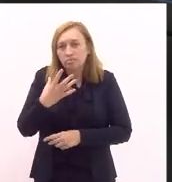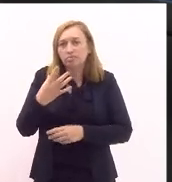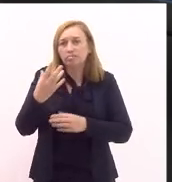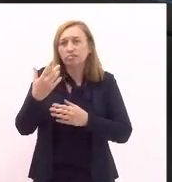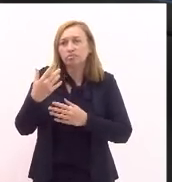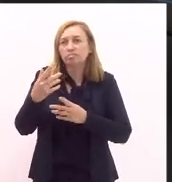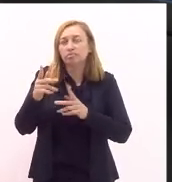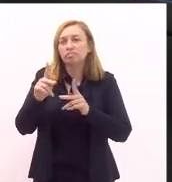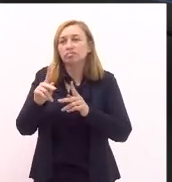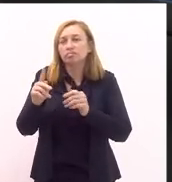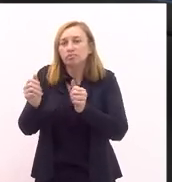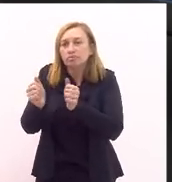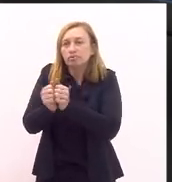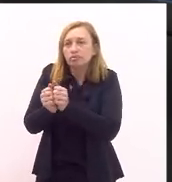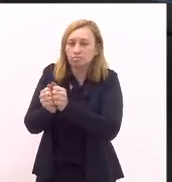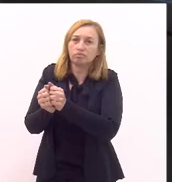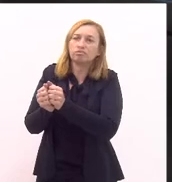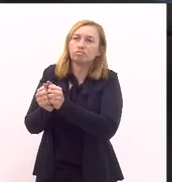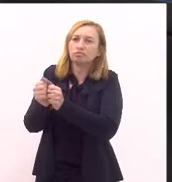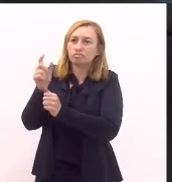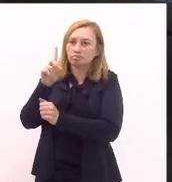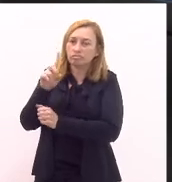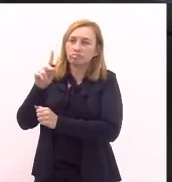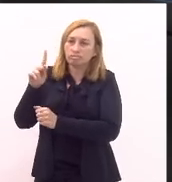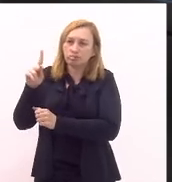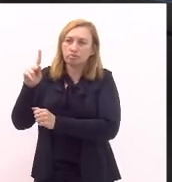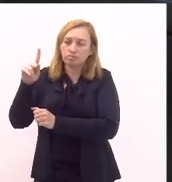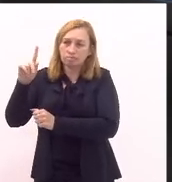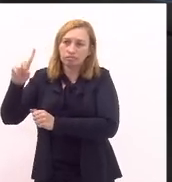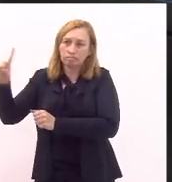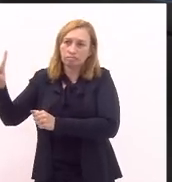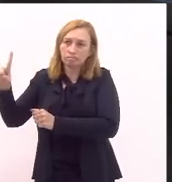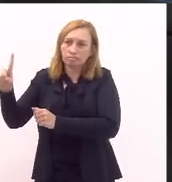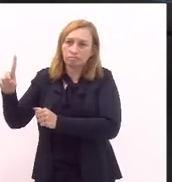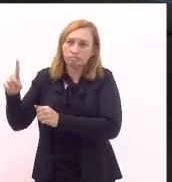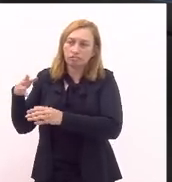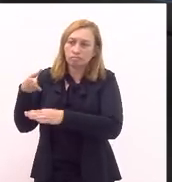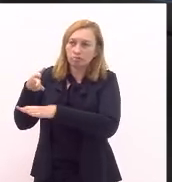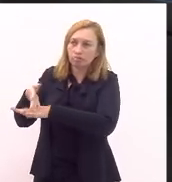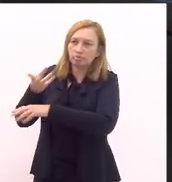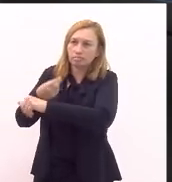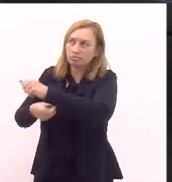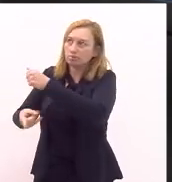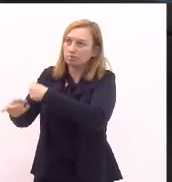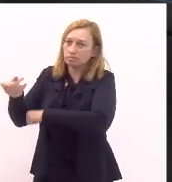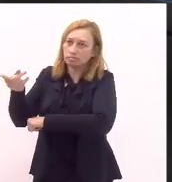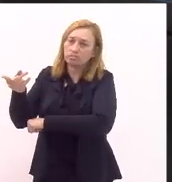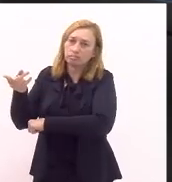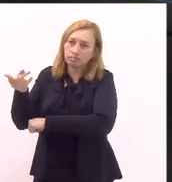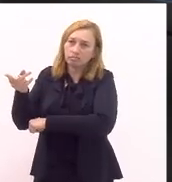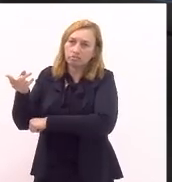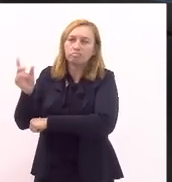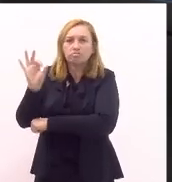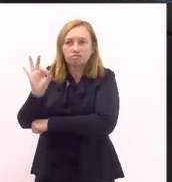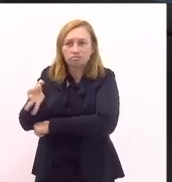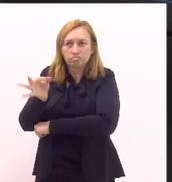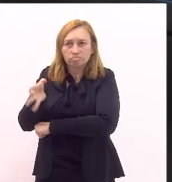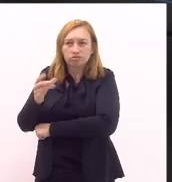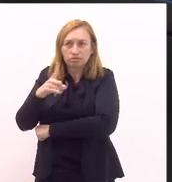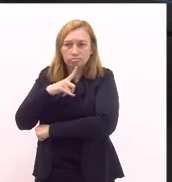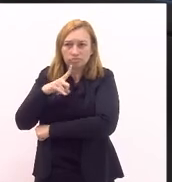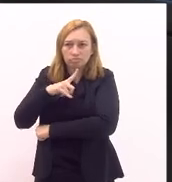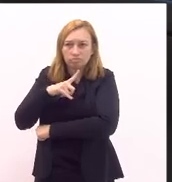em paz tá bem guardado Ele atravessou a ponte da eternidade e eu tenho certeza